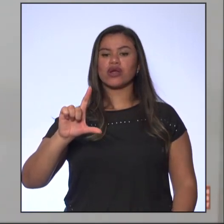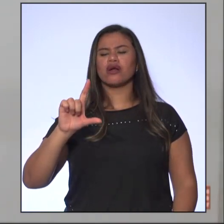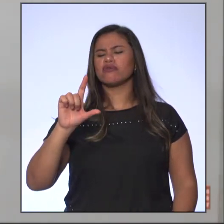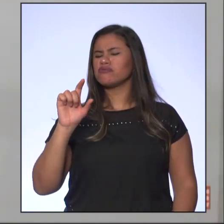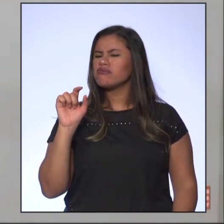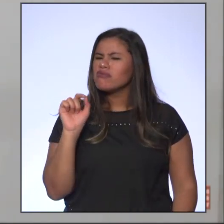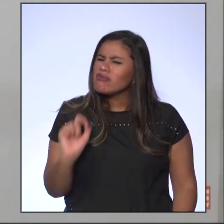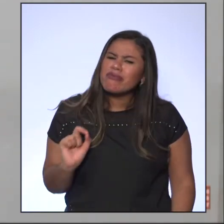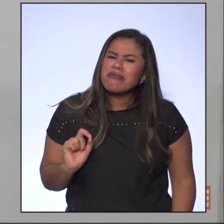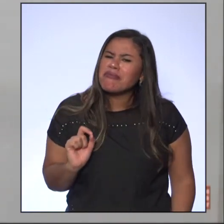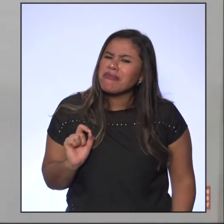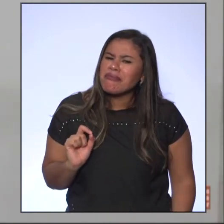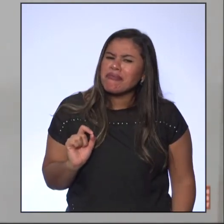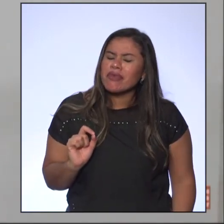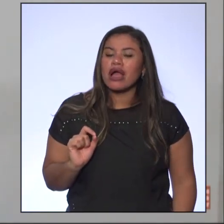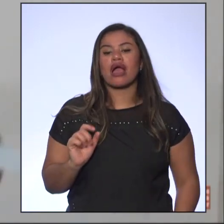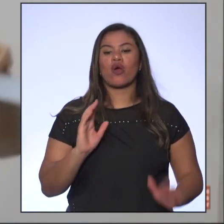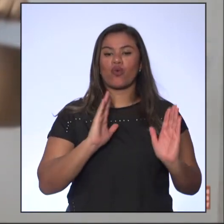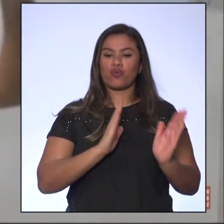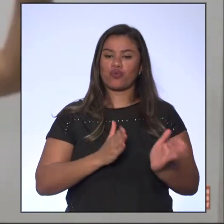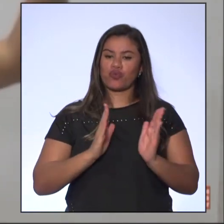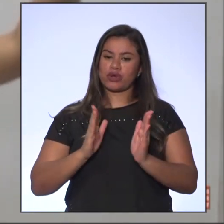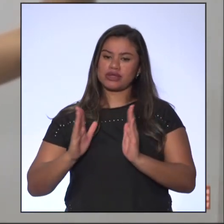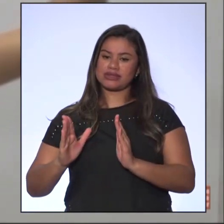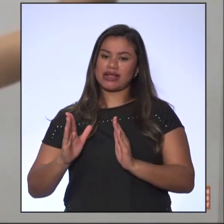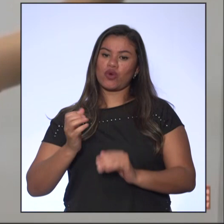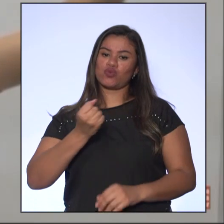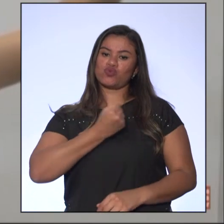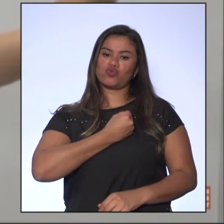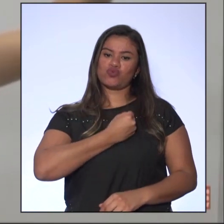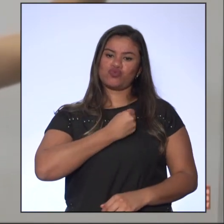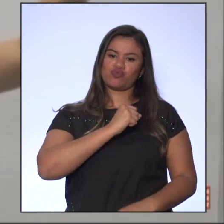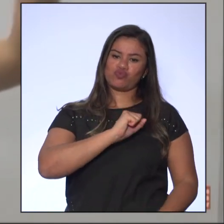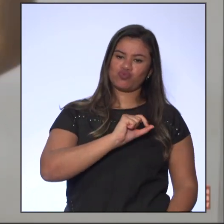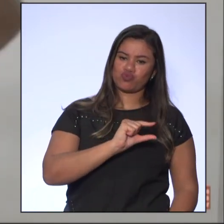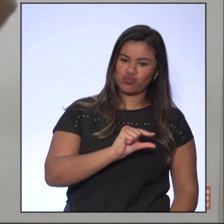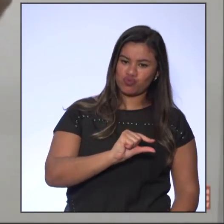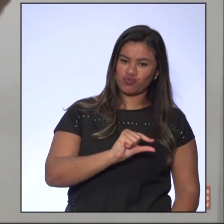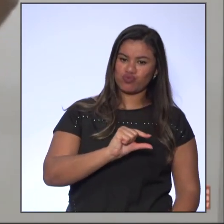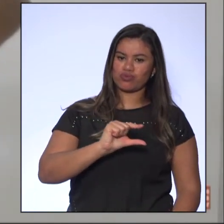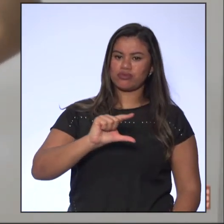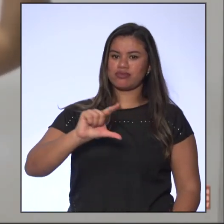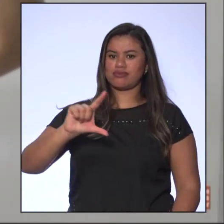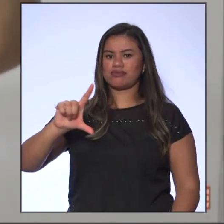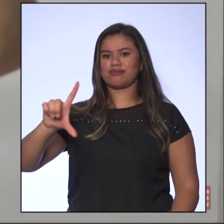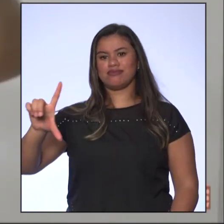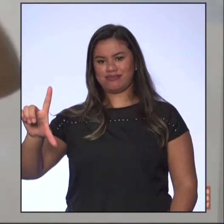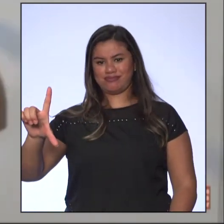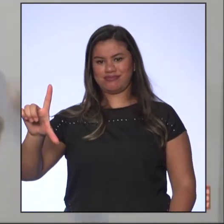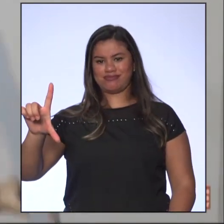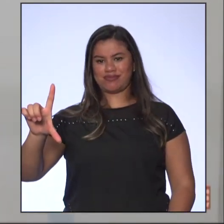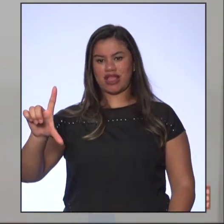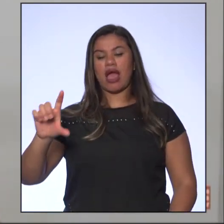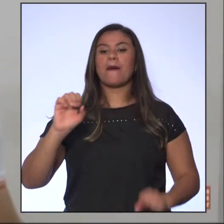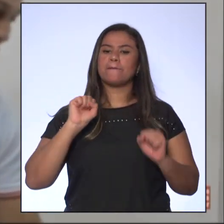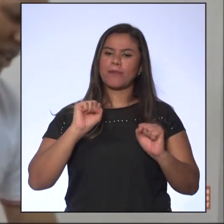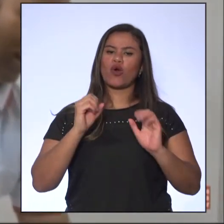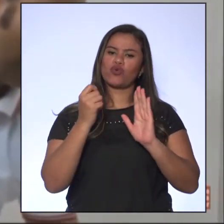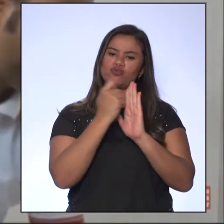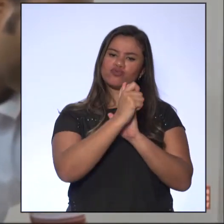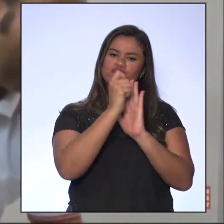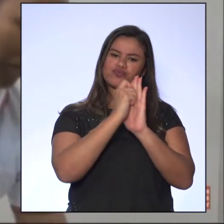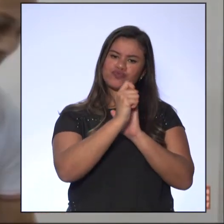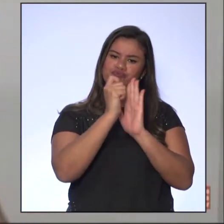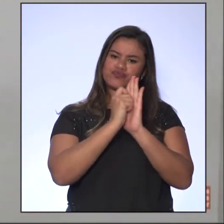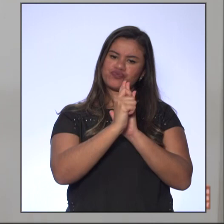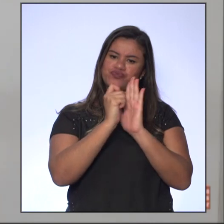os números do menor para o maior. Vou marcar aqui bonitinho para você colocar no seu caderno aí a nossa